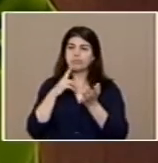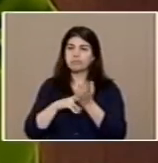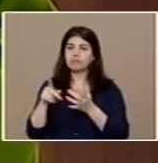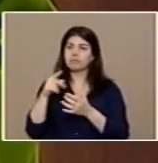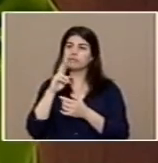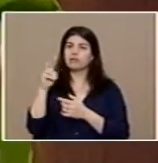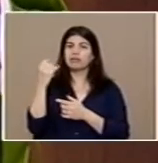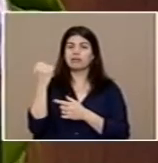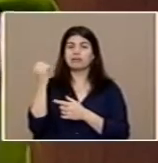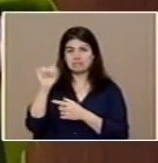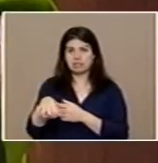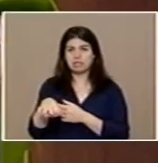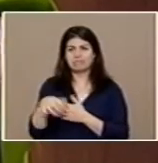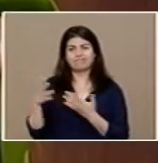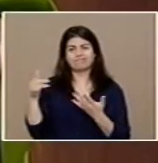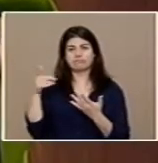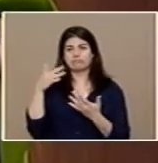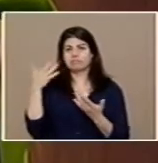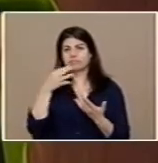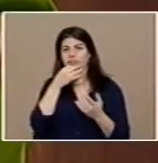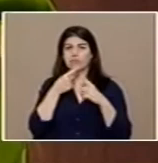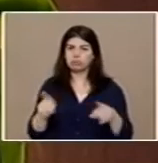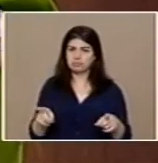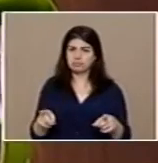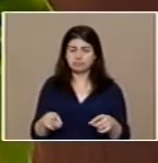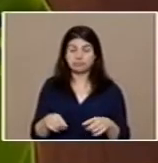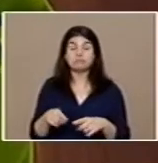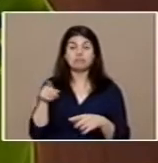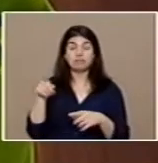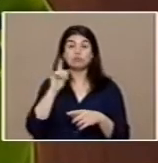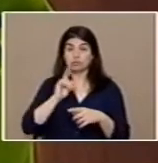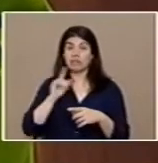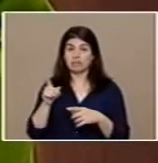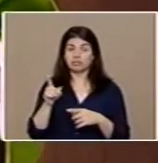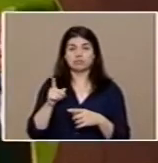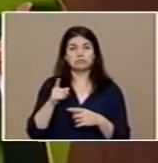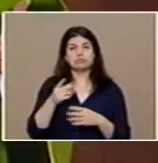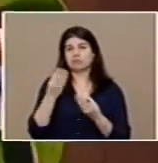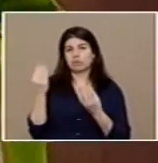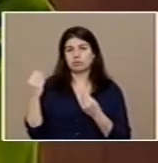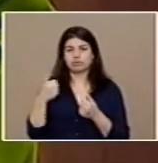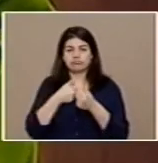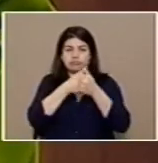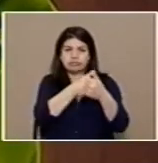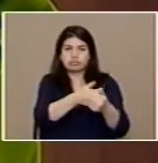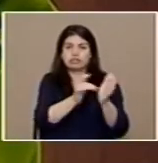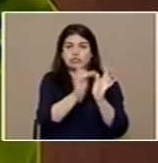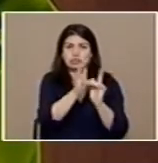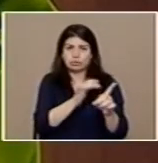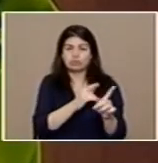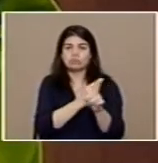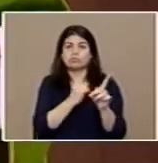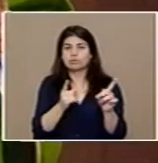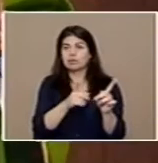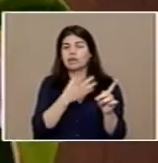seguiam Porque sentiu nele palavras de libertação ficavam elas